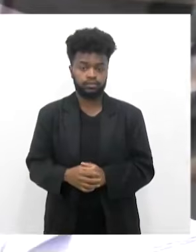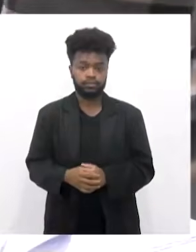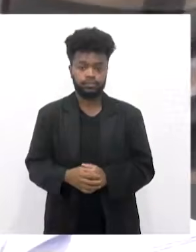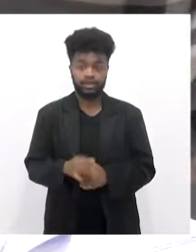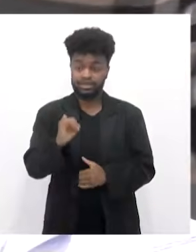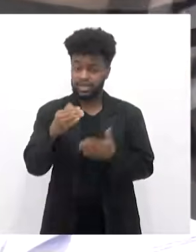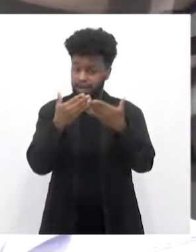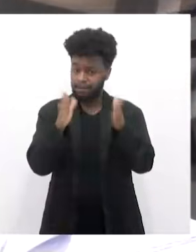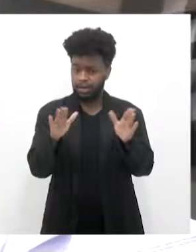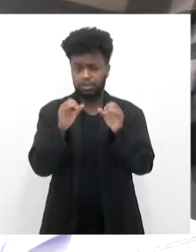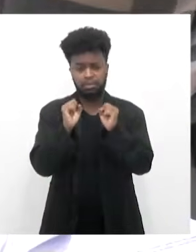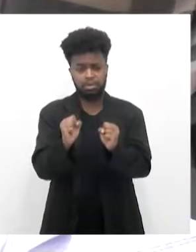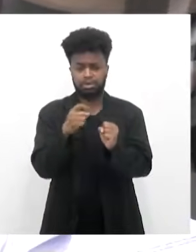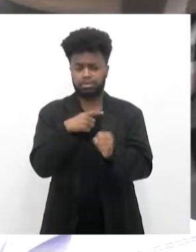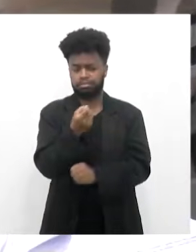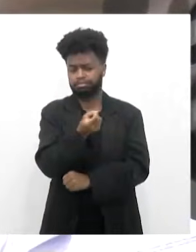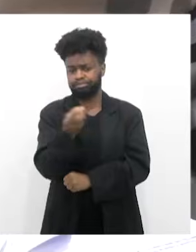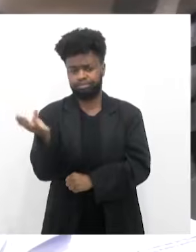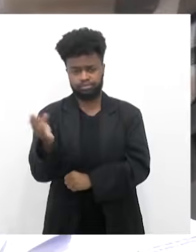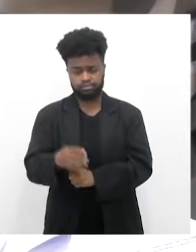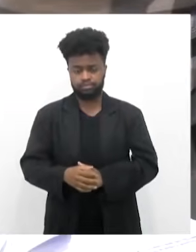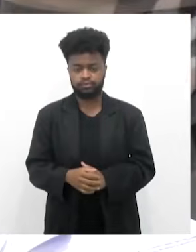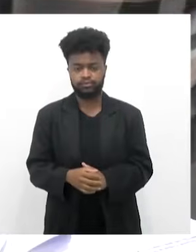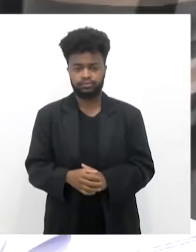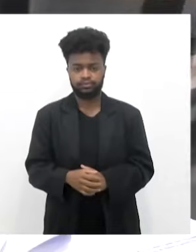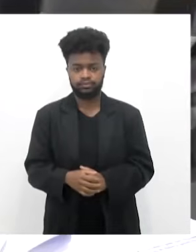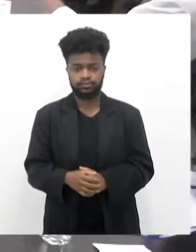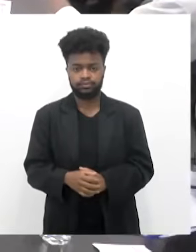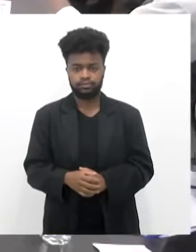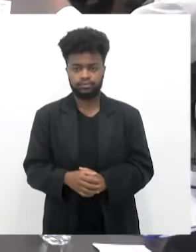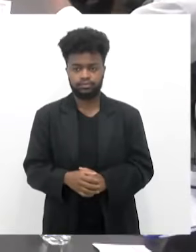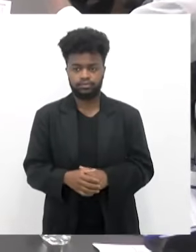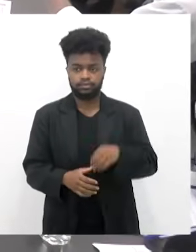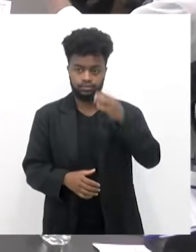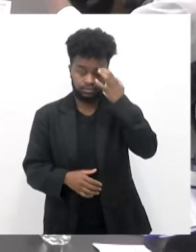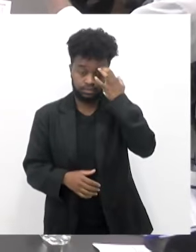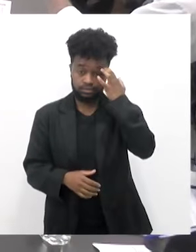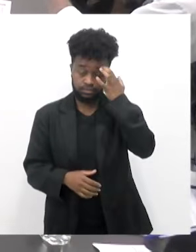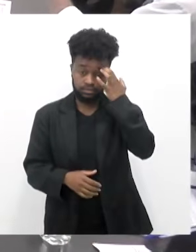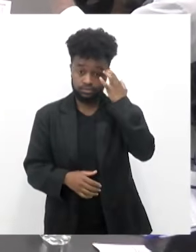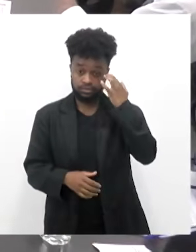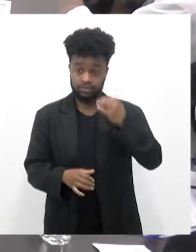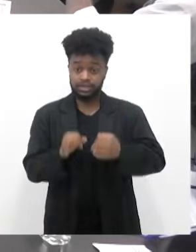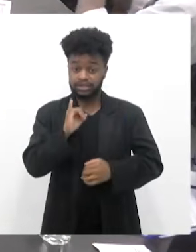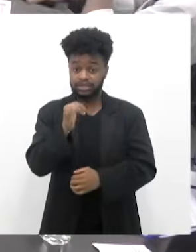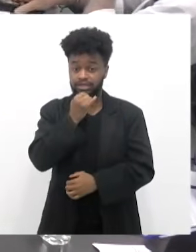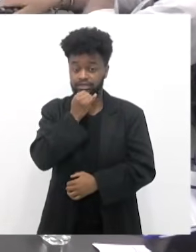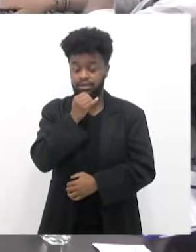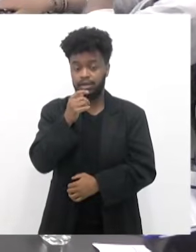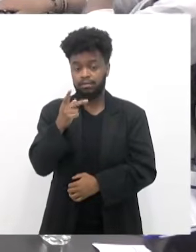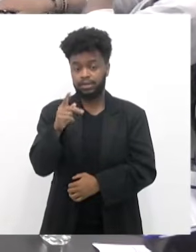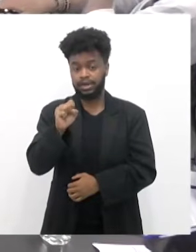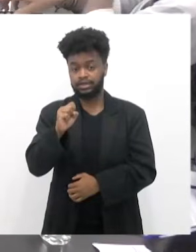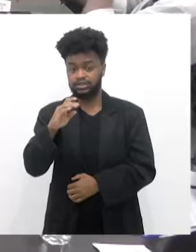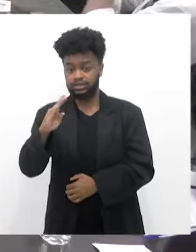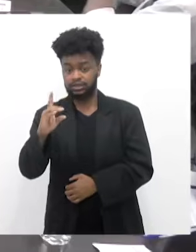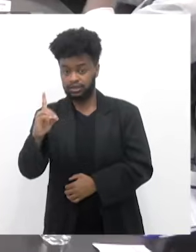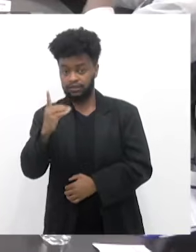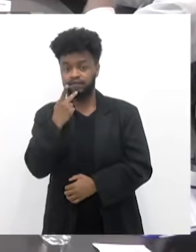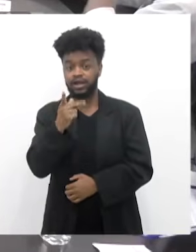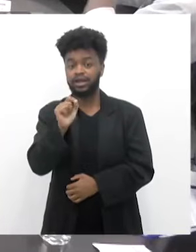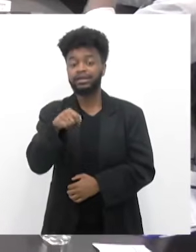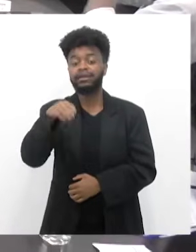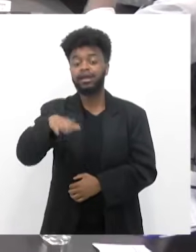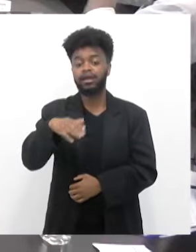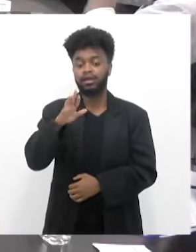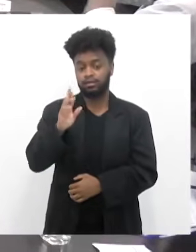fosse aberto, podia ter tantos quantos fosse necessário. Presidente, é a se o direção PSD partidária disser, que indica. Se o PSD disser que quem o representa é o deputado Luiz